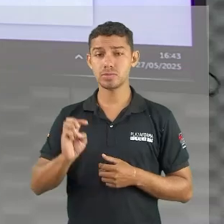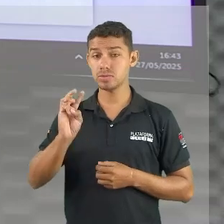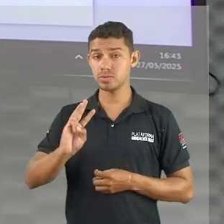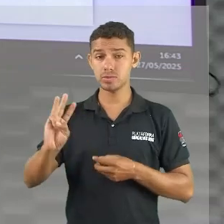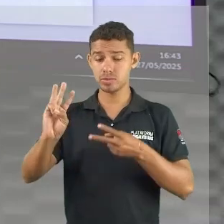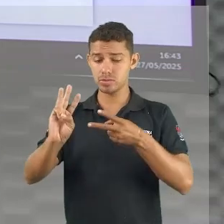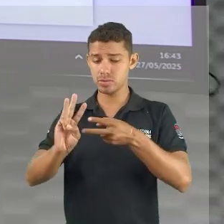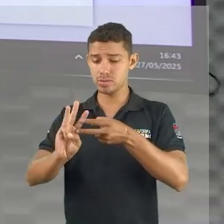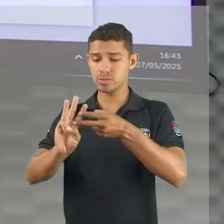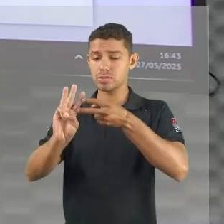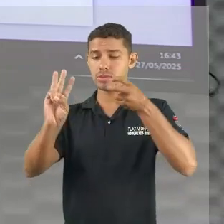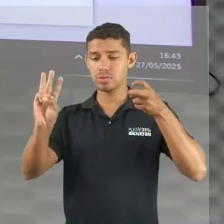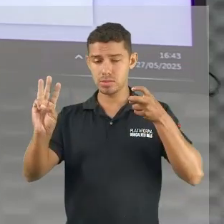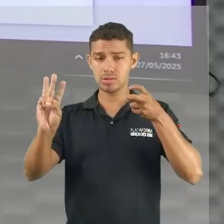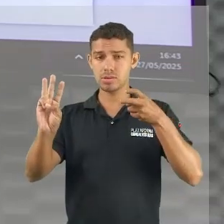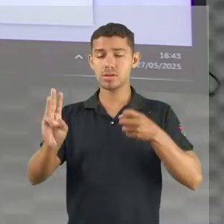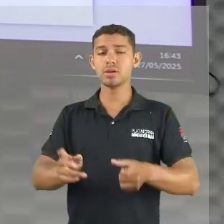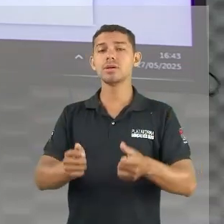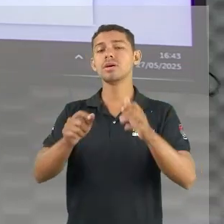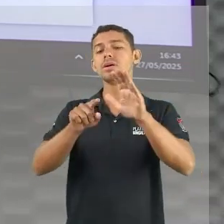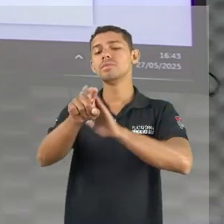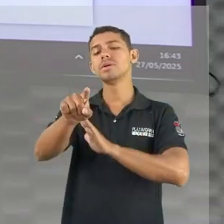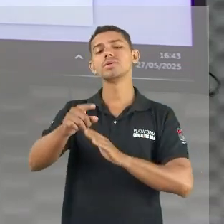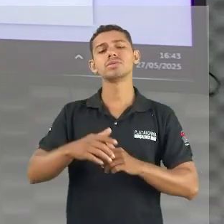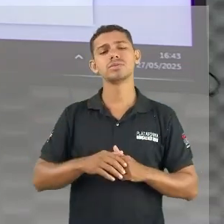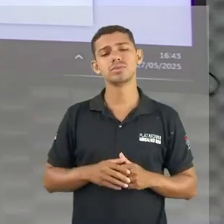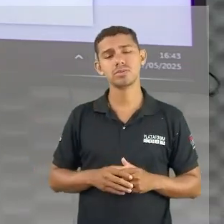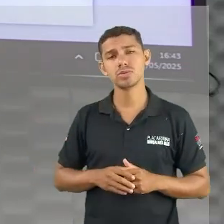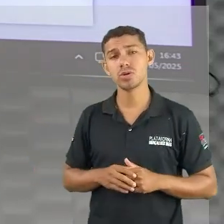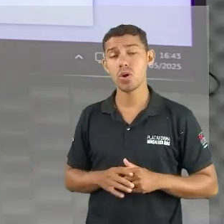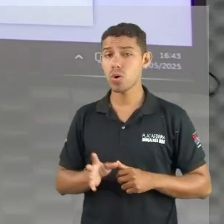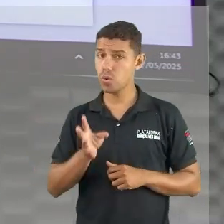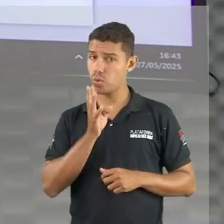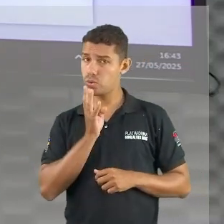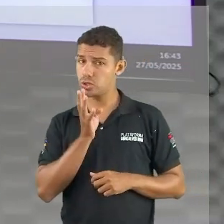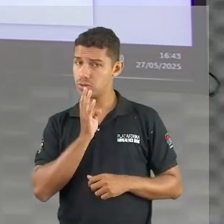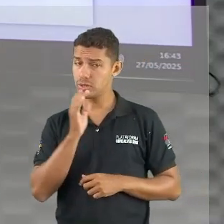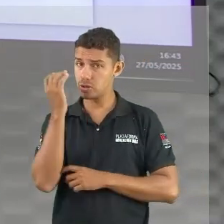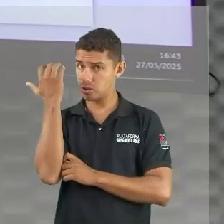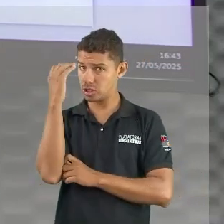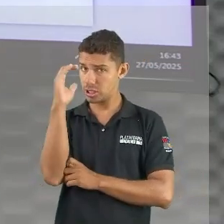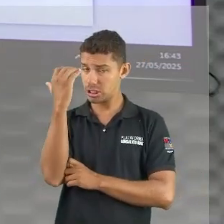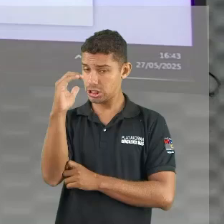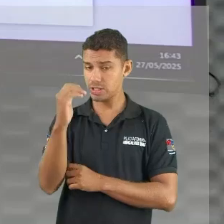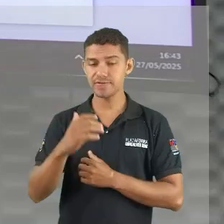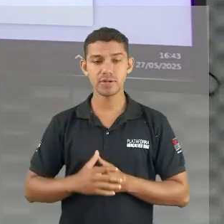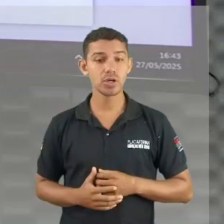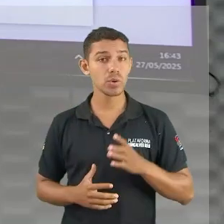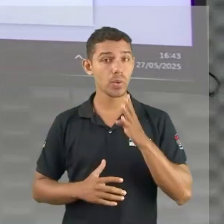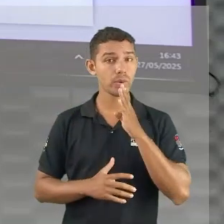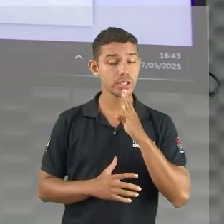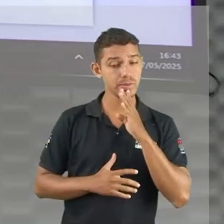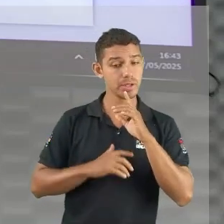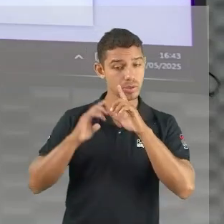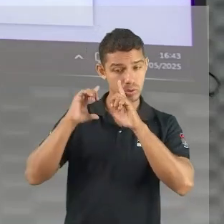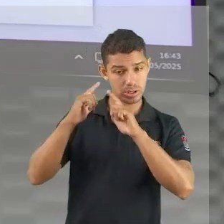A gente viu numa aula anterior que conhecimento científico e conhecimento tradicional, eles foram